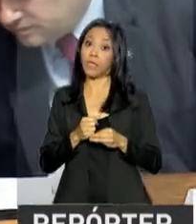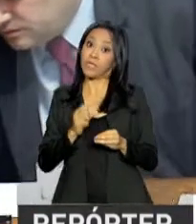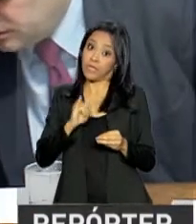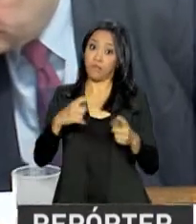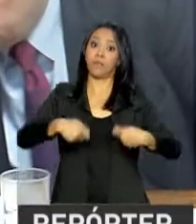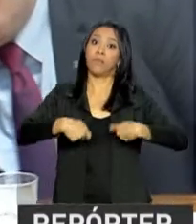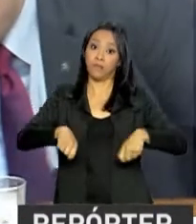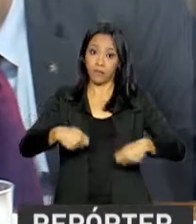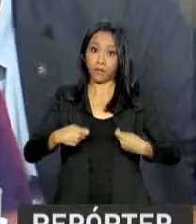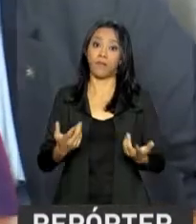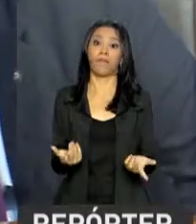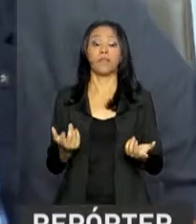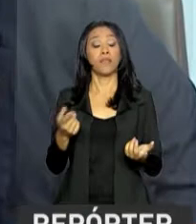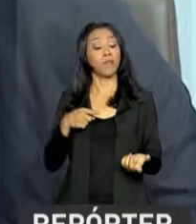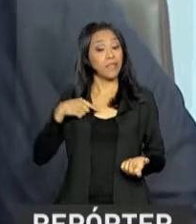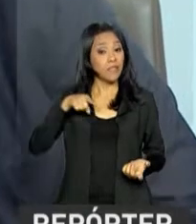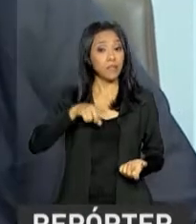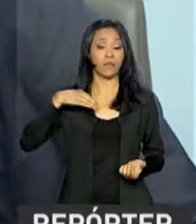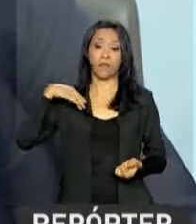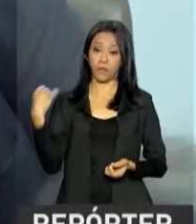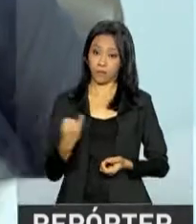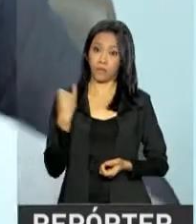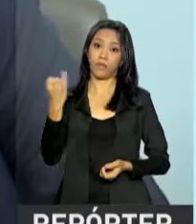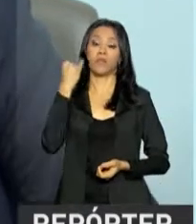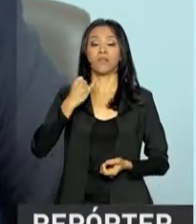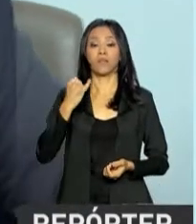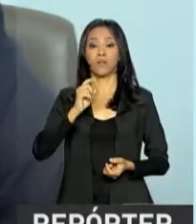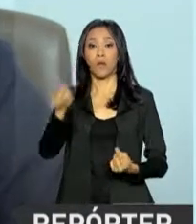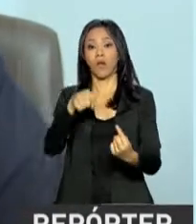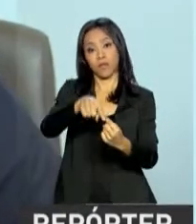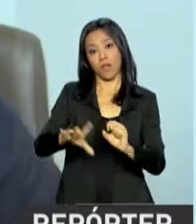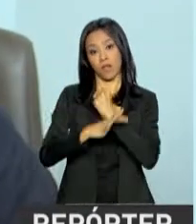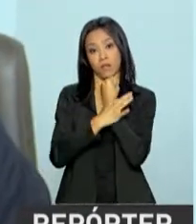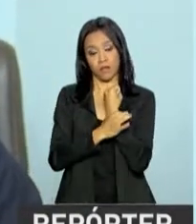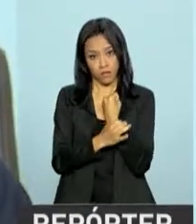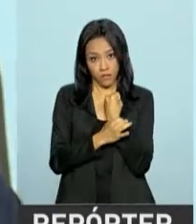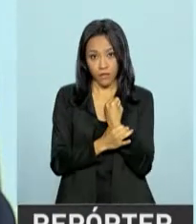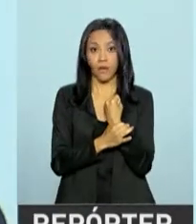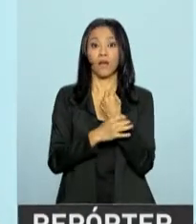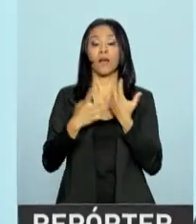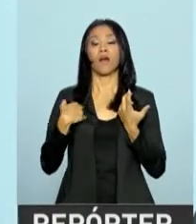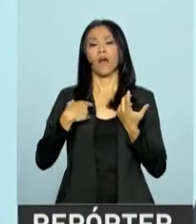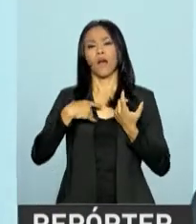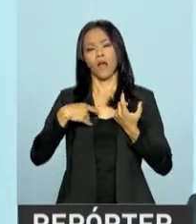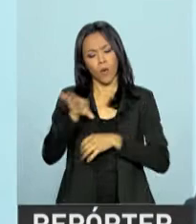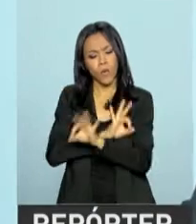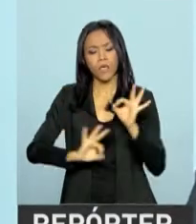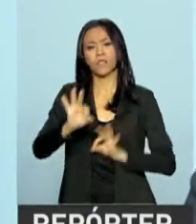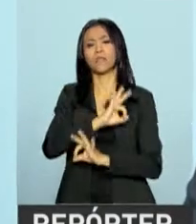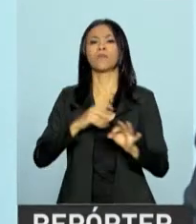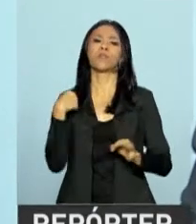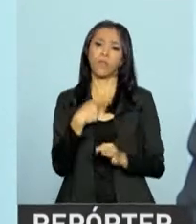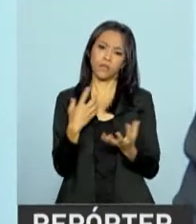demanda ambos são essenciais a garantia ea manutenção da ordem e nós queremos